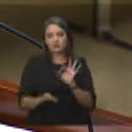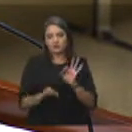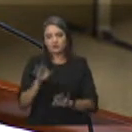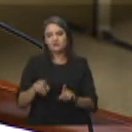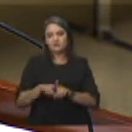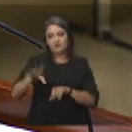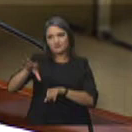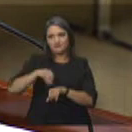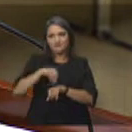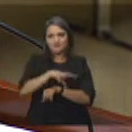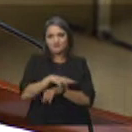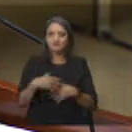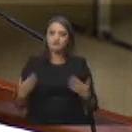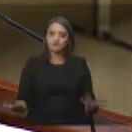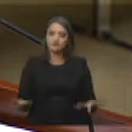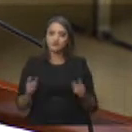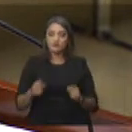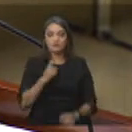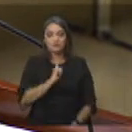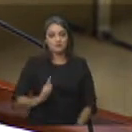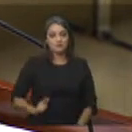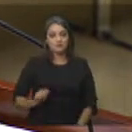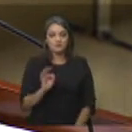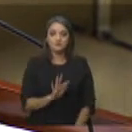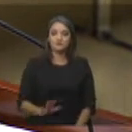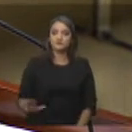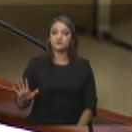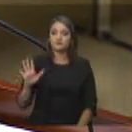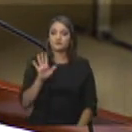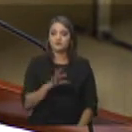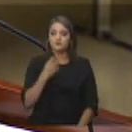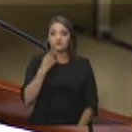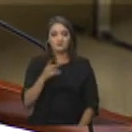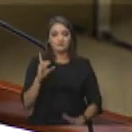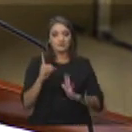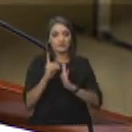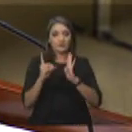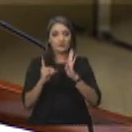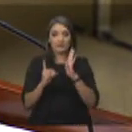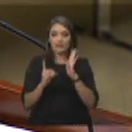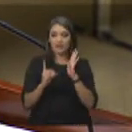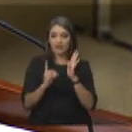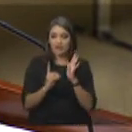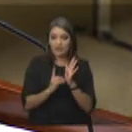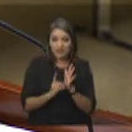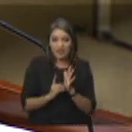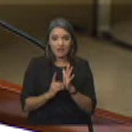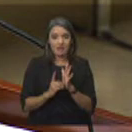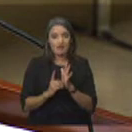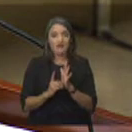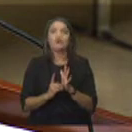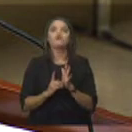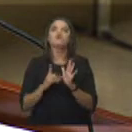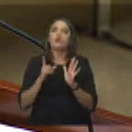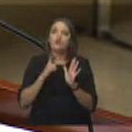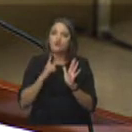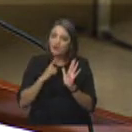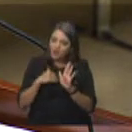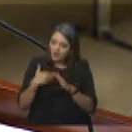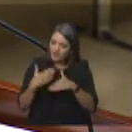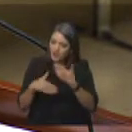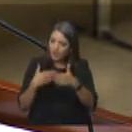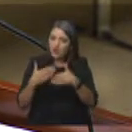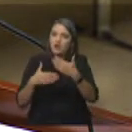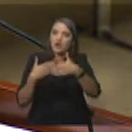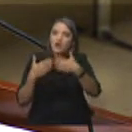dados. Então, portanto, na ótica do governo federal, esse decreto não é estanque, ele está em pleno aprimoramento e, uma vez